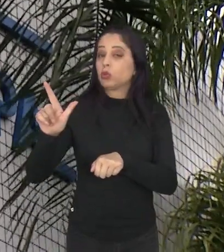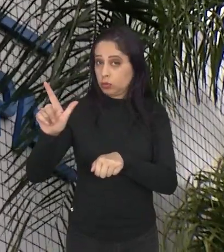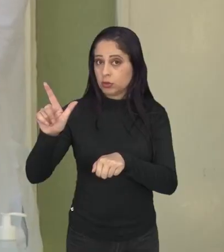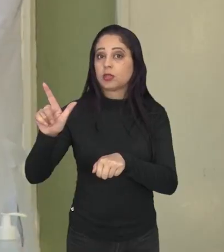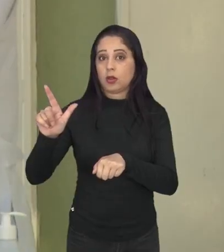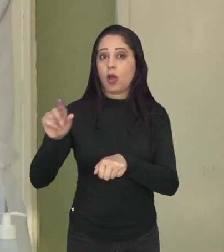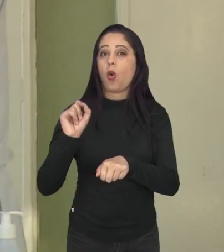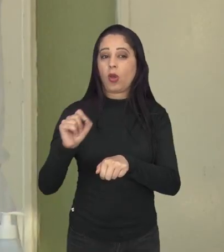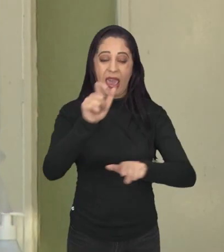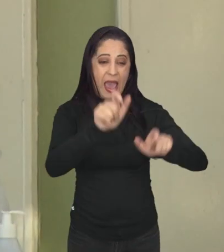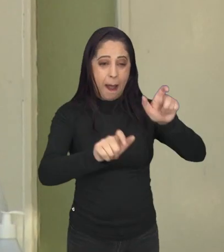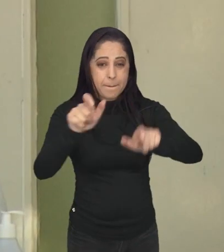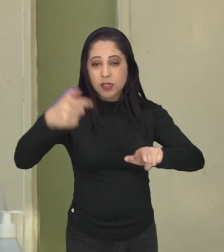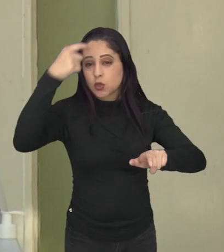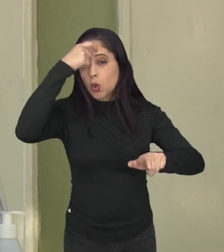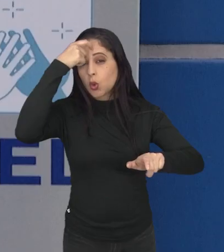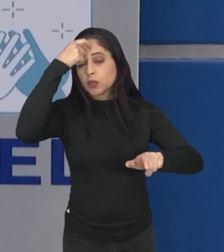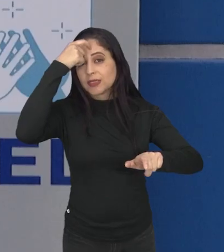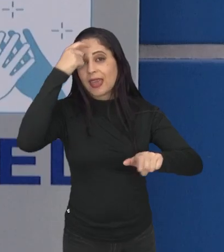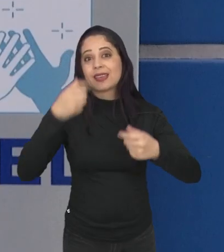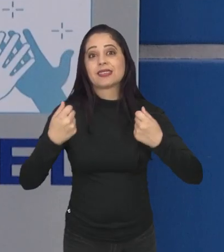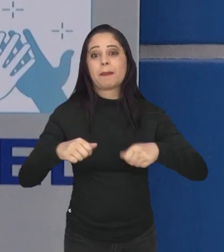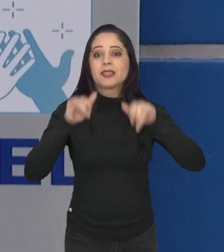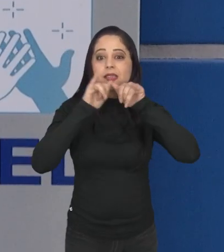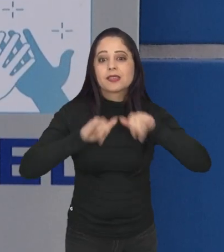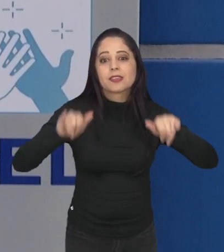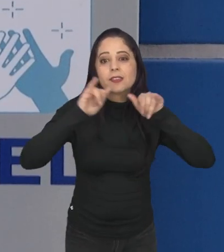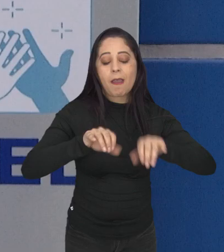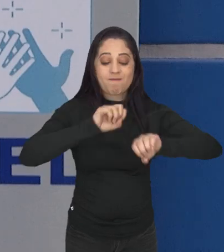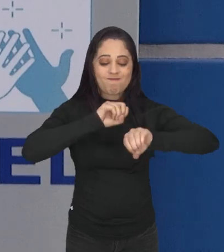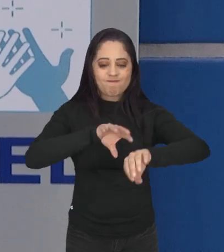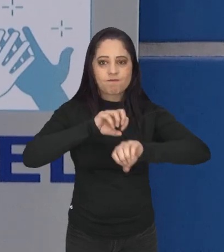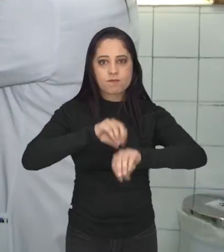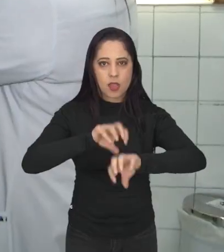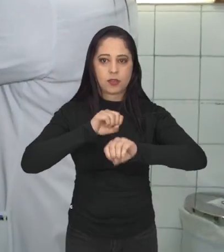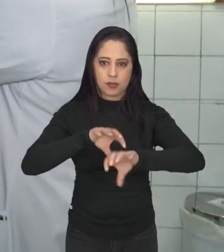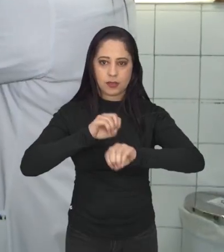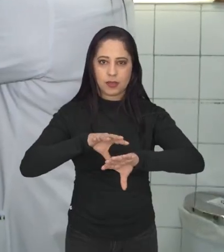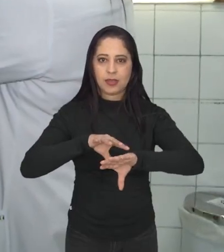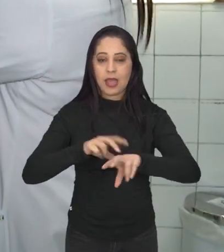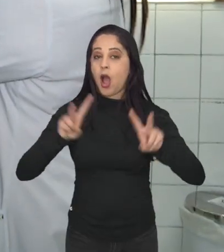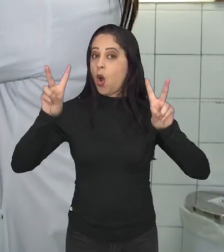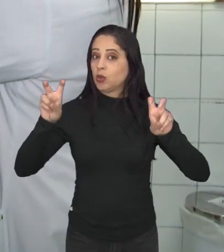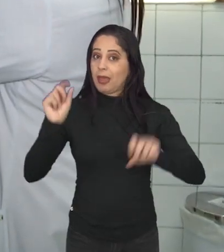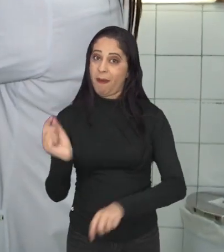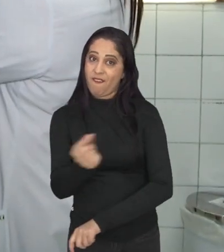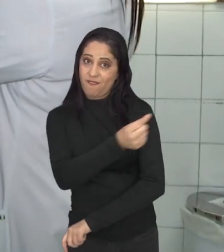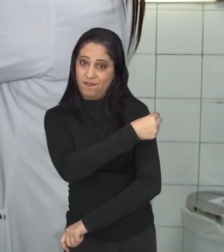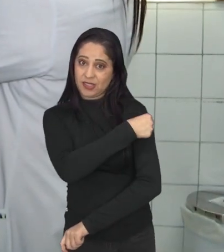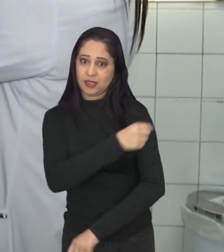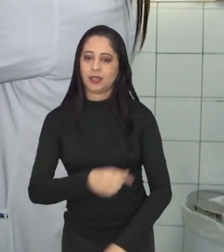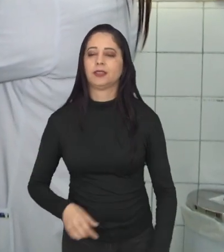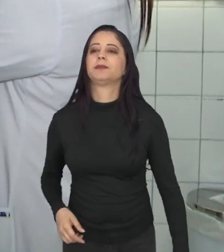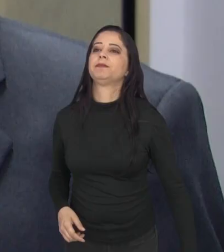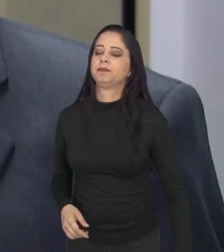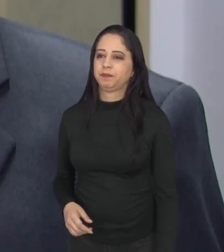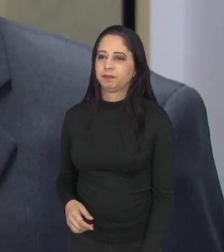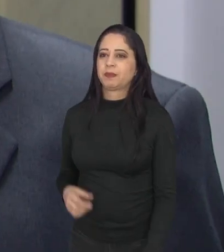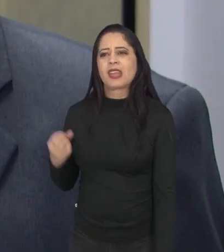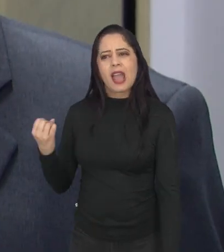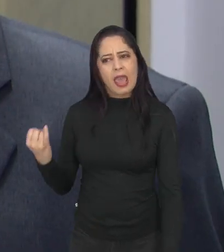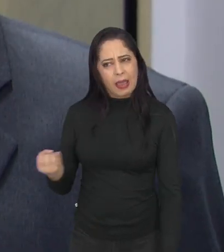a câmara para ampliar a consciência viria por meio de campanhas educativas principalmente no tema da vacinação